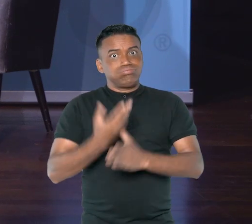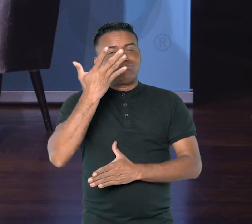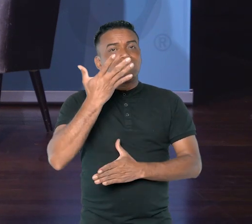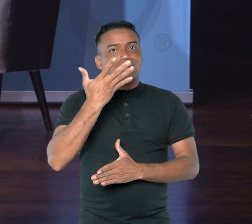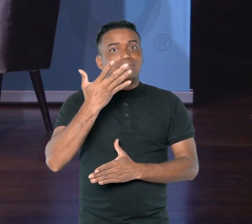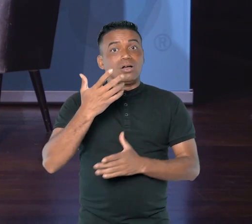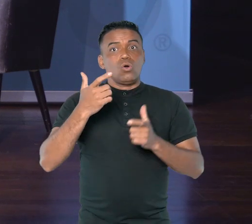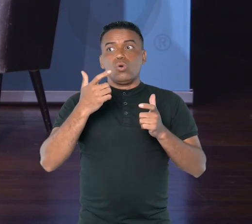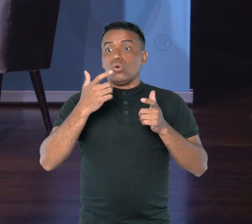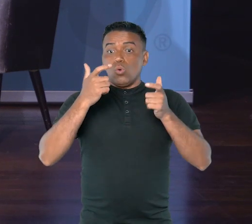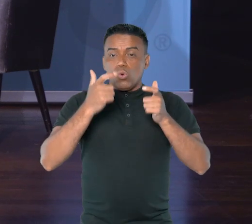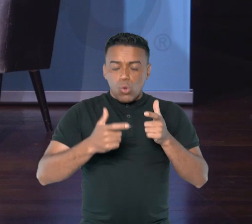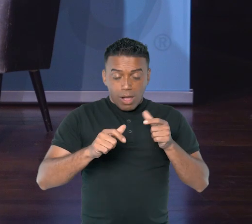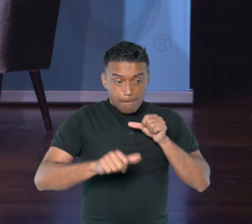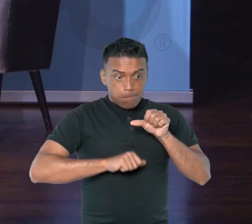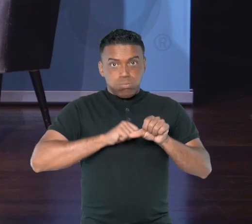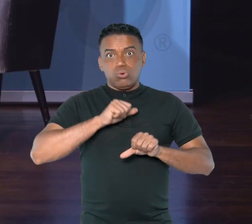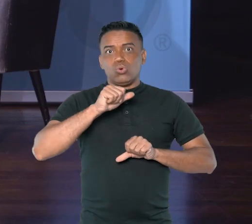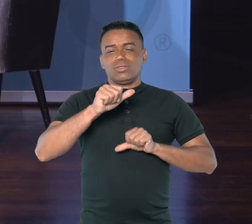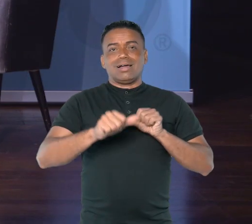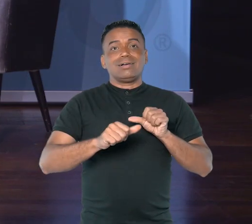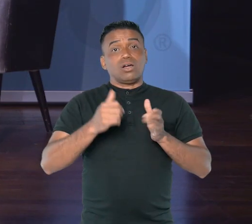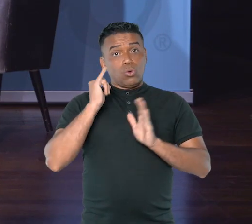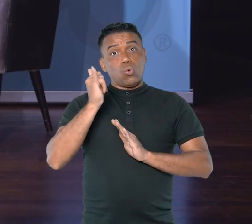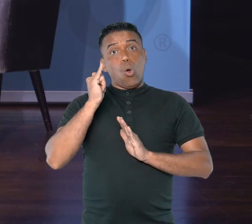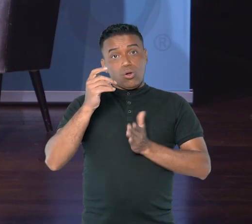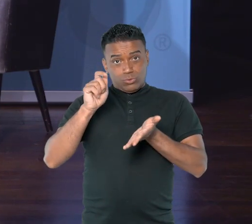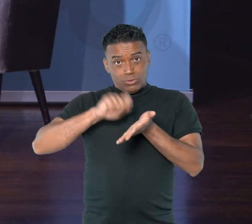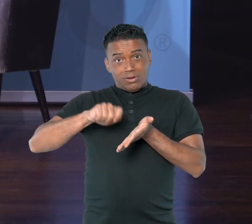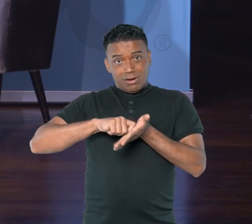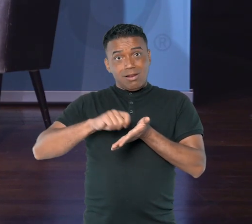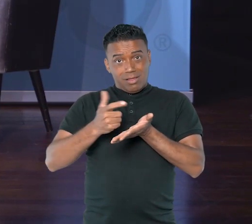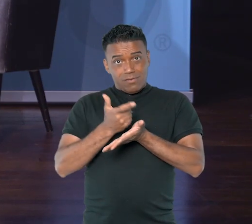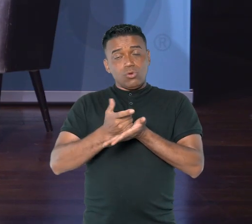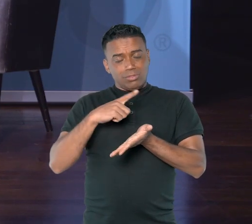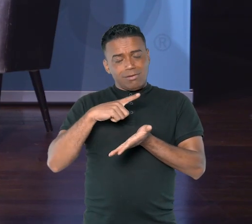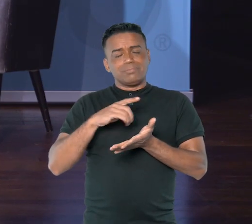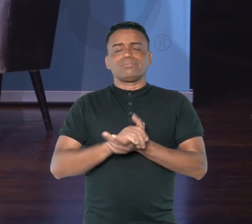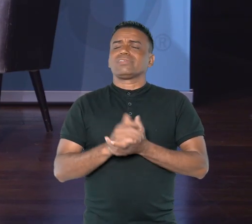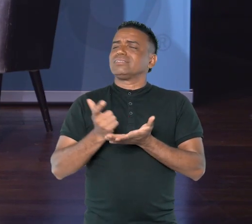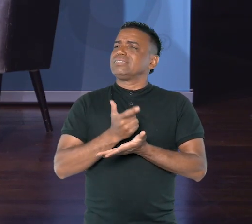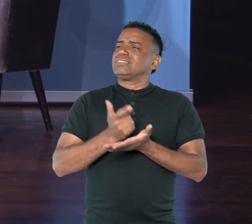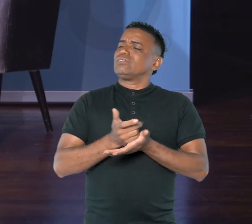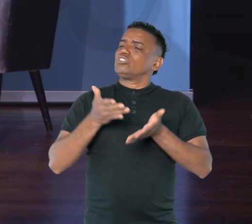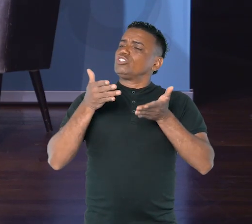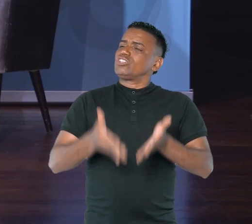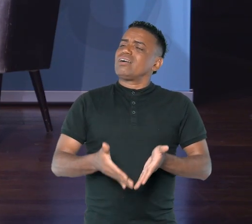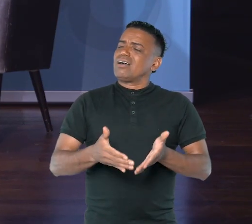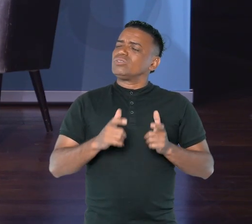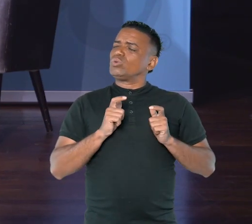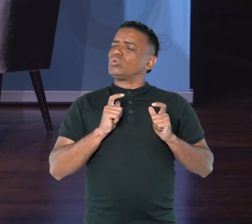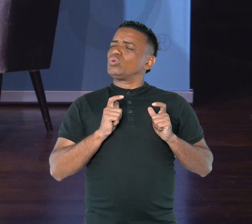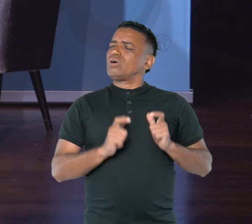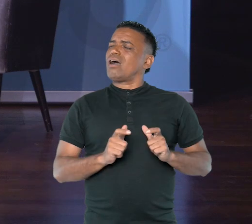viagem foi extremamente transformadora. Isso eu conto no livro. Eu acho que o livro ele vai chegando nesse lugar